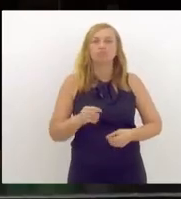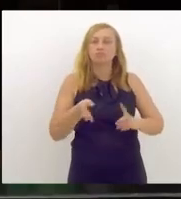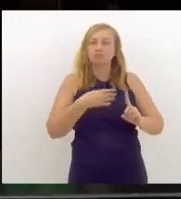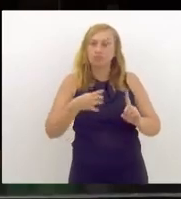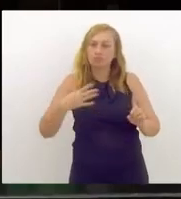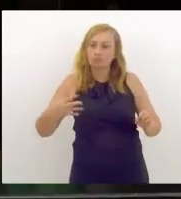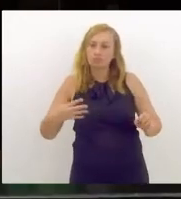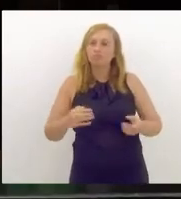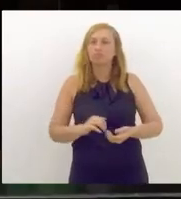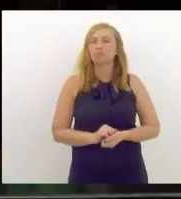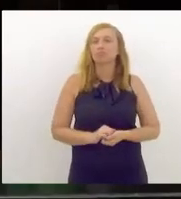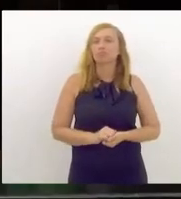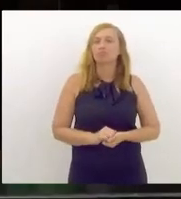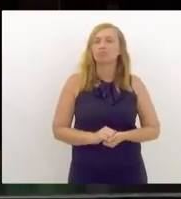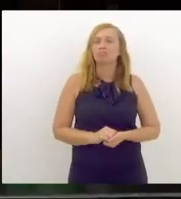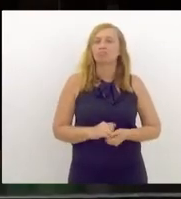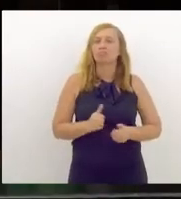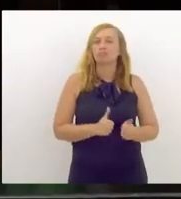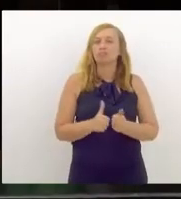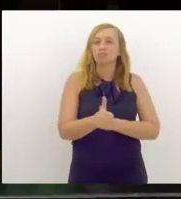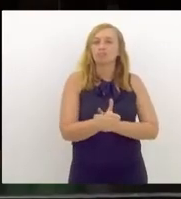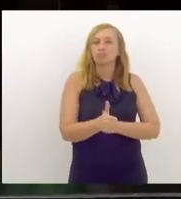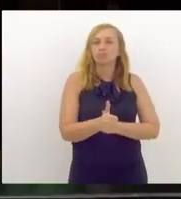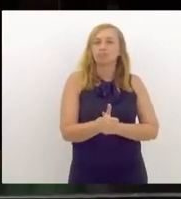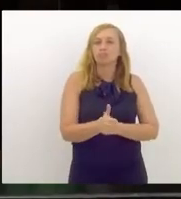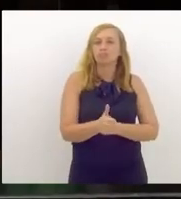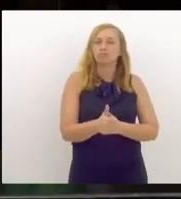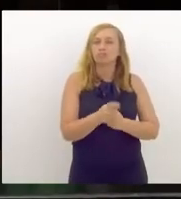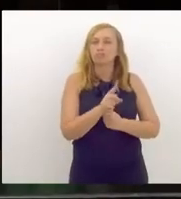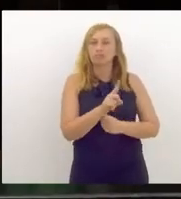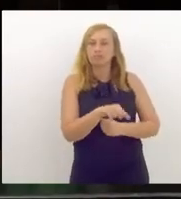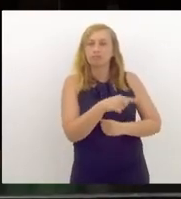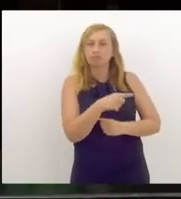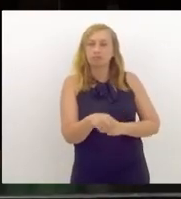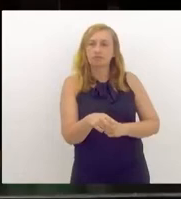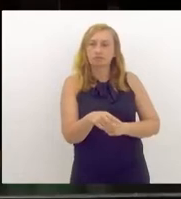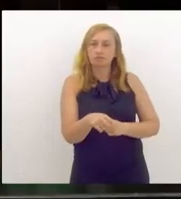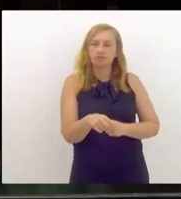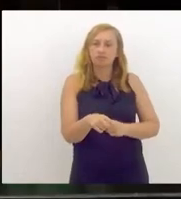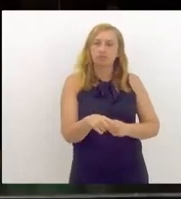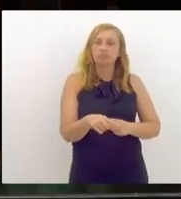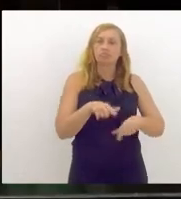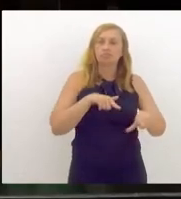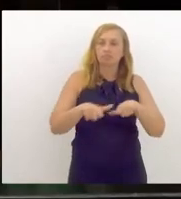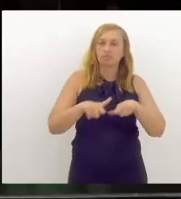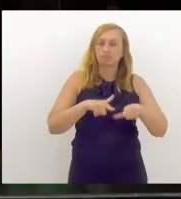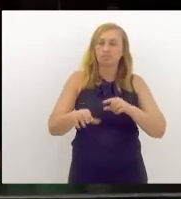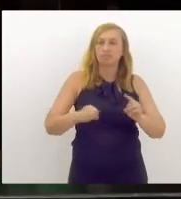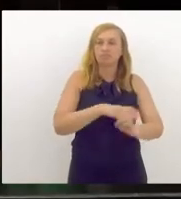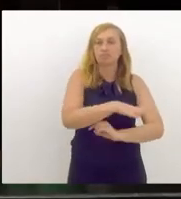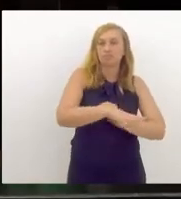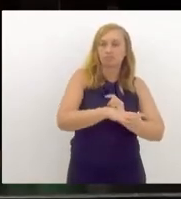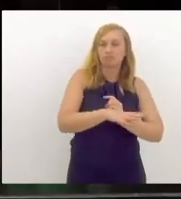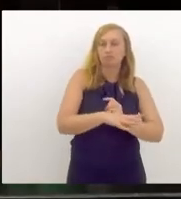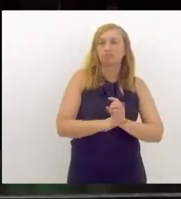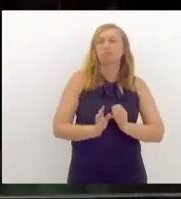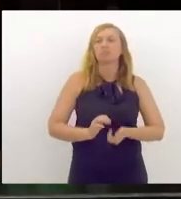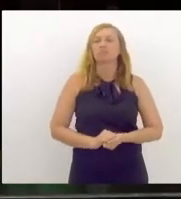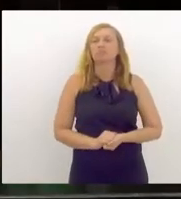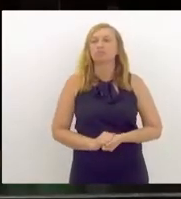lgbtqia+ estamos à frente das violações trabalhistas e sociais da classe trabalhadora